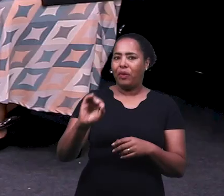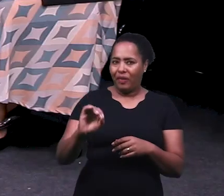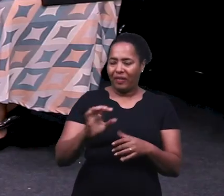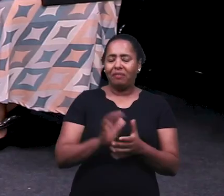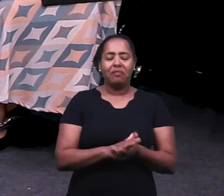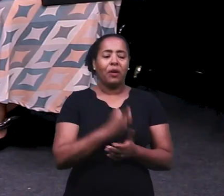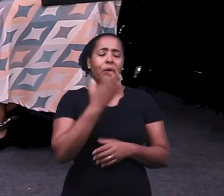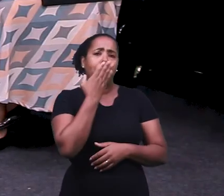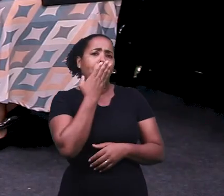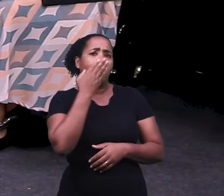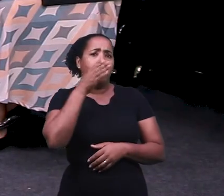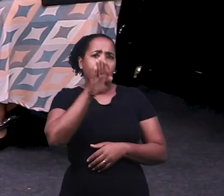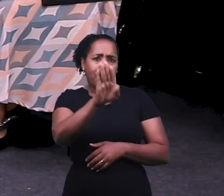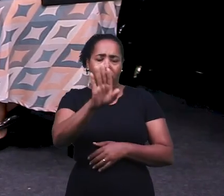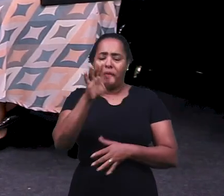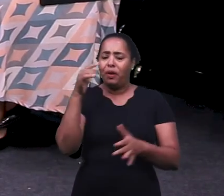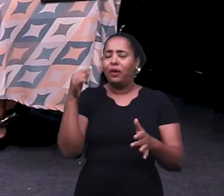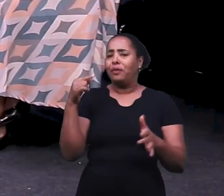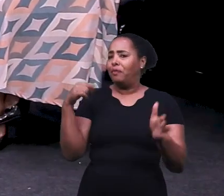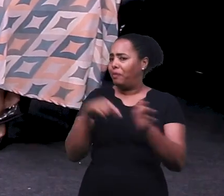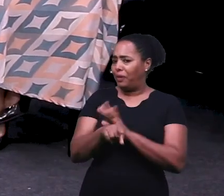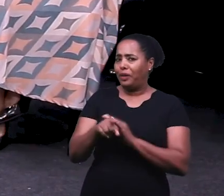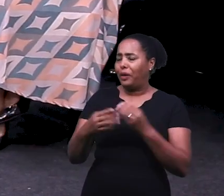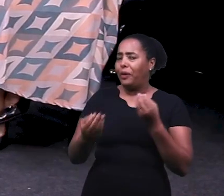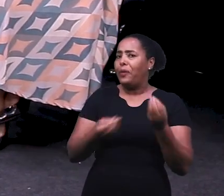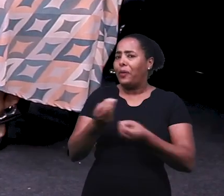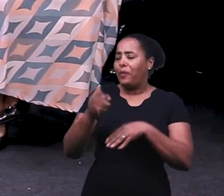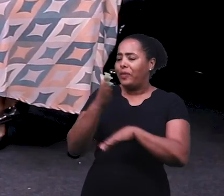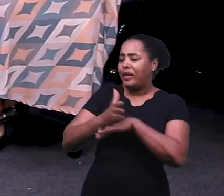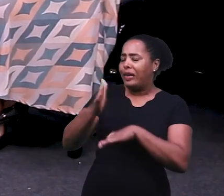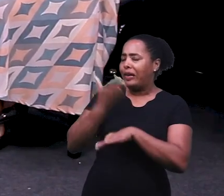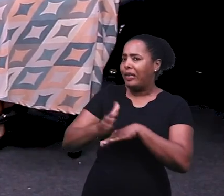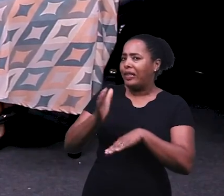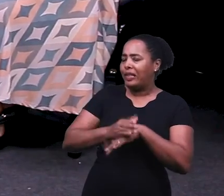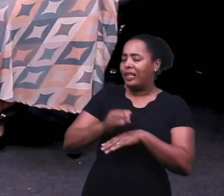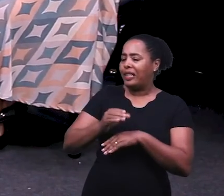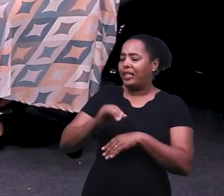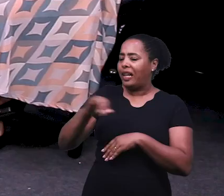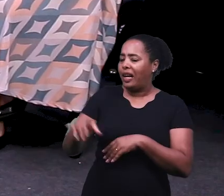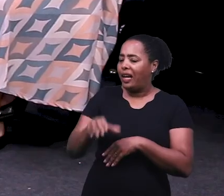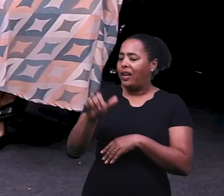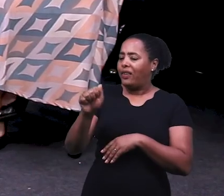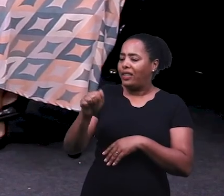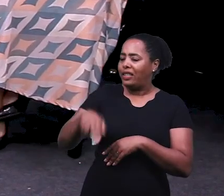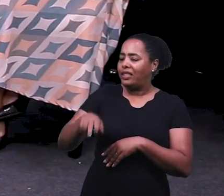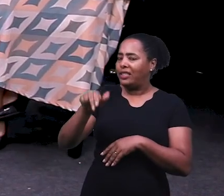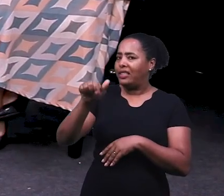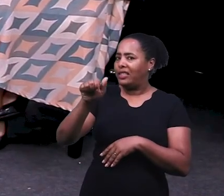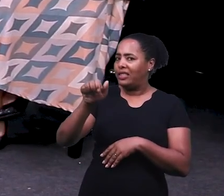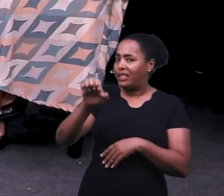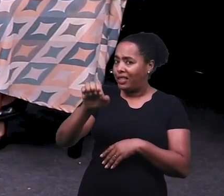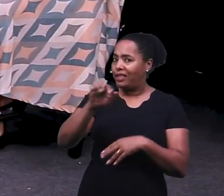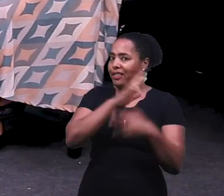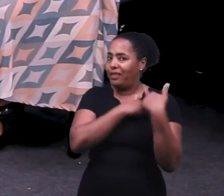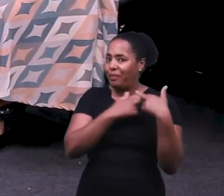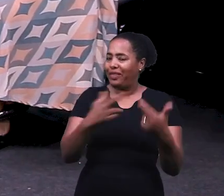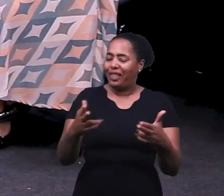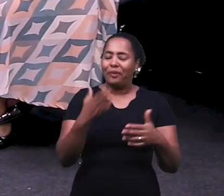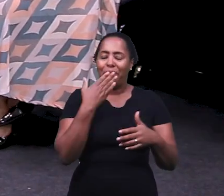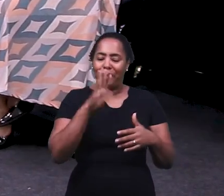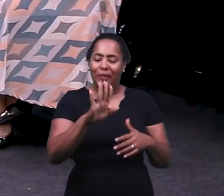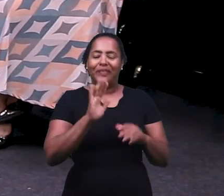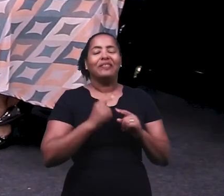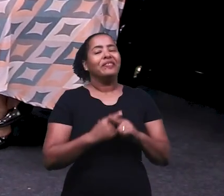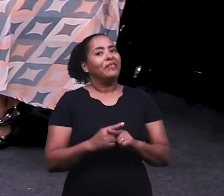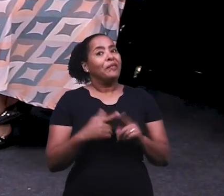faz. Não são fáceis, não é fácil, não. Eu prometo a vocês que eu não vou perguntar como é que é ensaiar com a Jane, entendeu? Porque aí a gente vai ter... Não, a